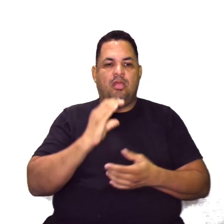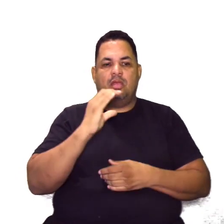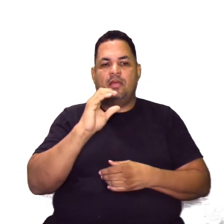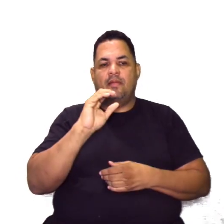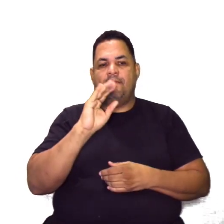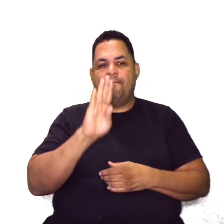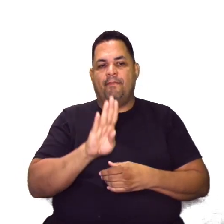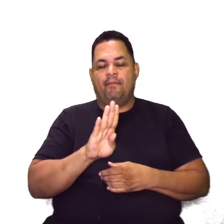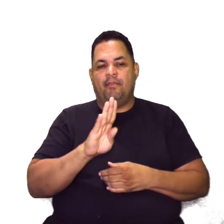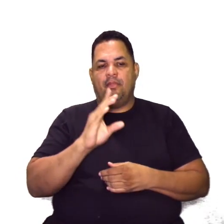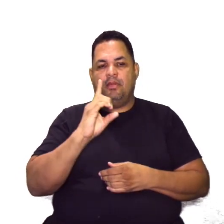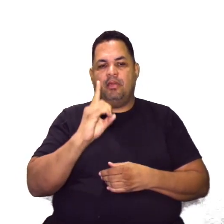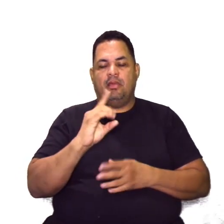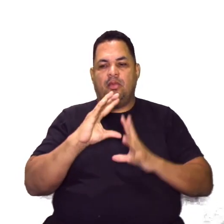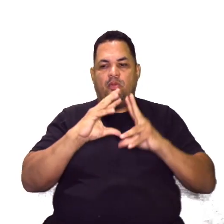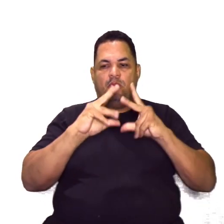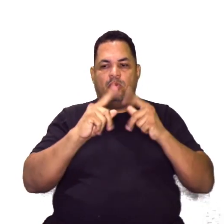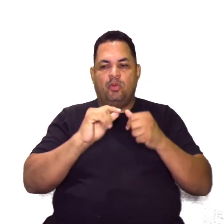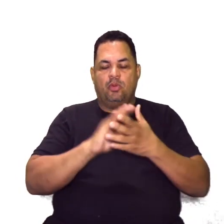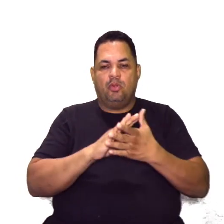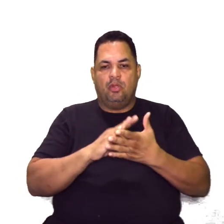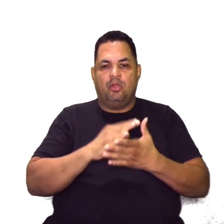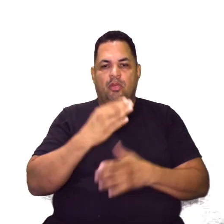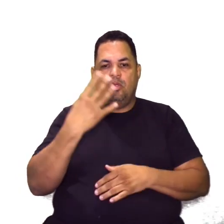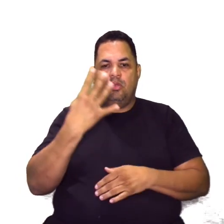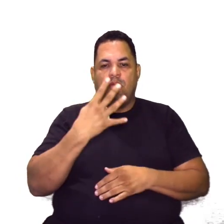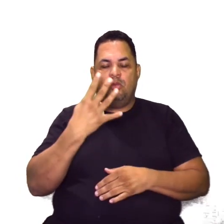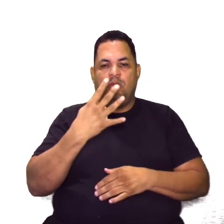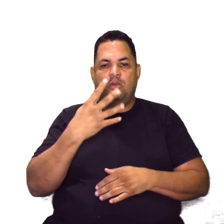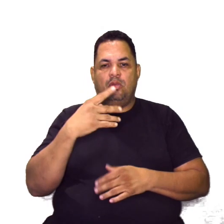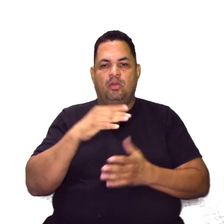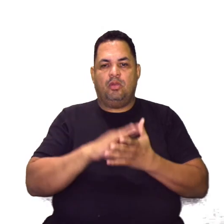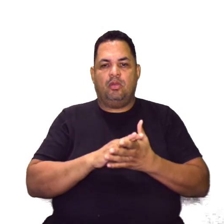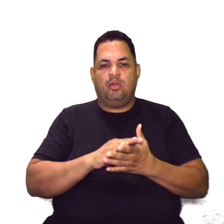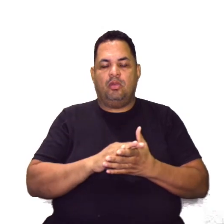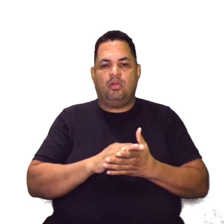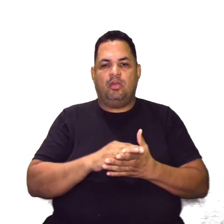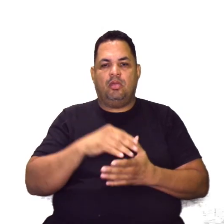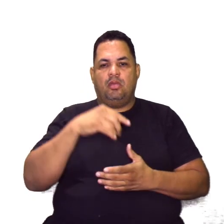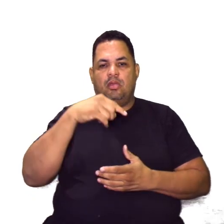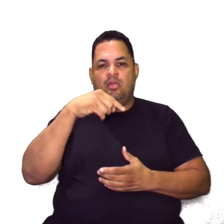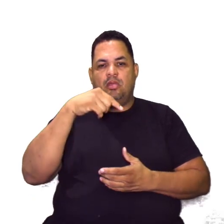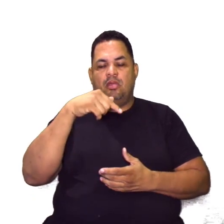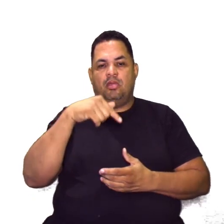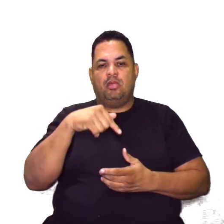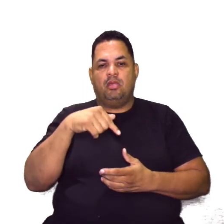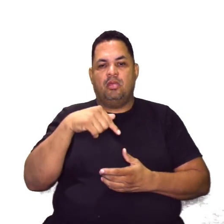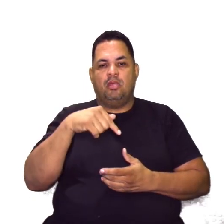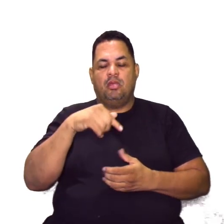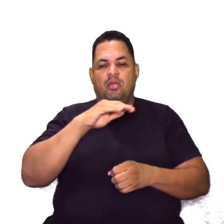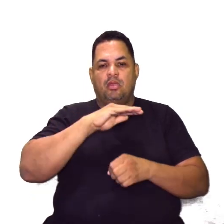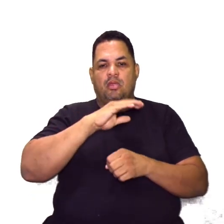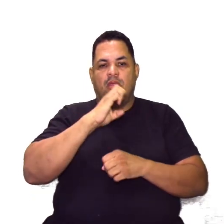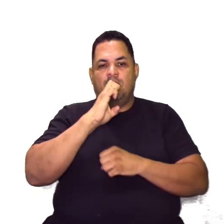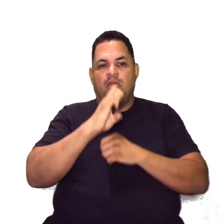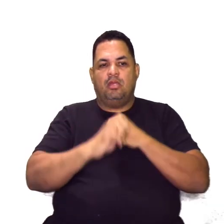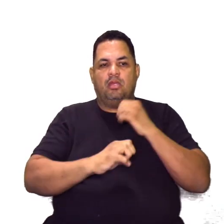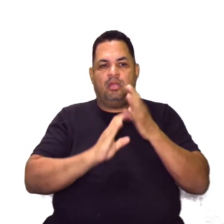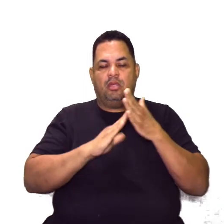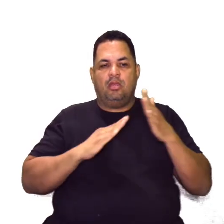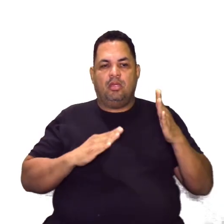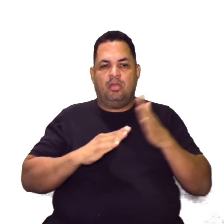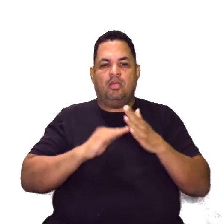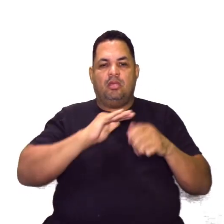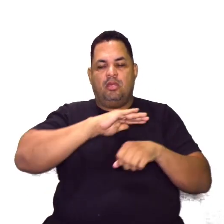e a letra D, todos eles diziam que é quarto período. Agora, 7 elétrons na última